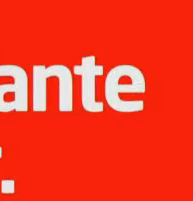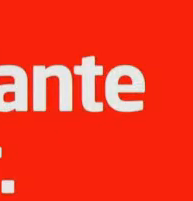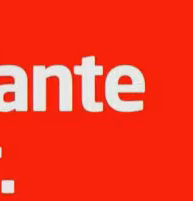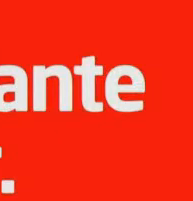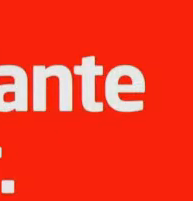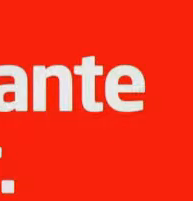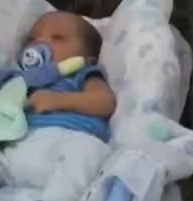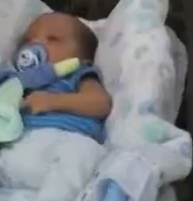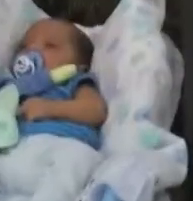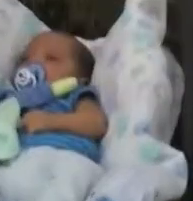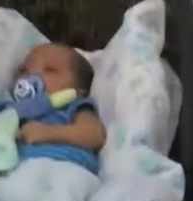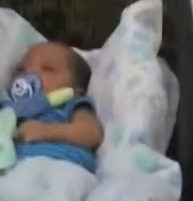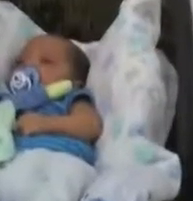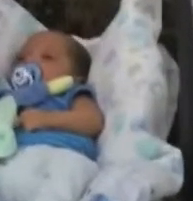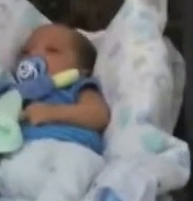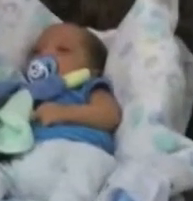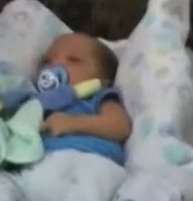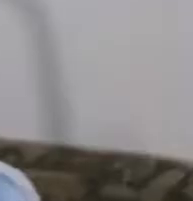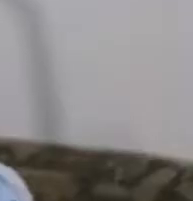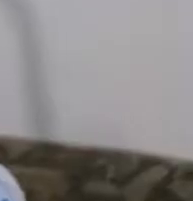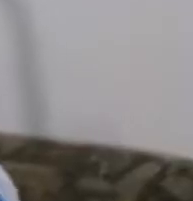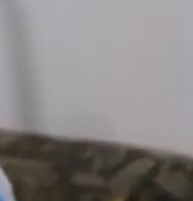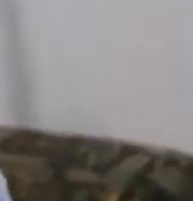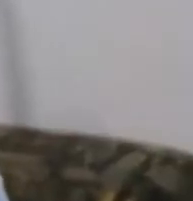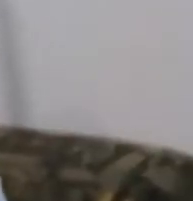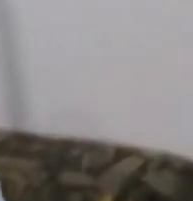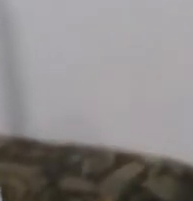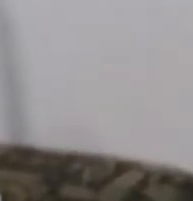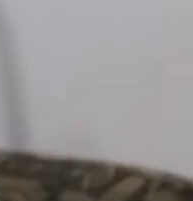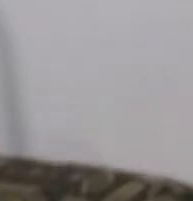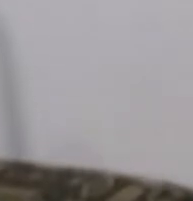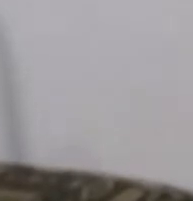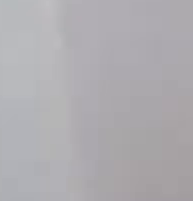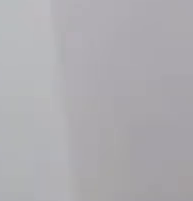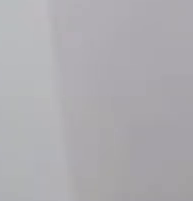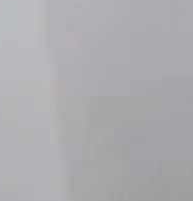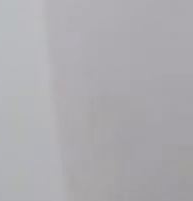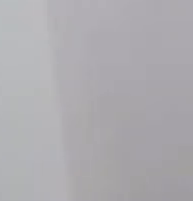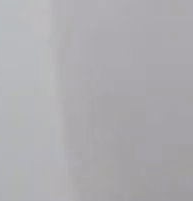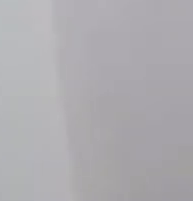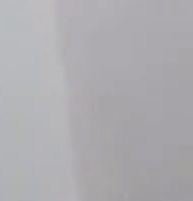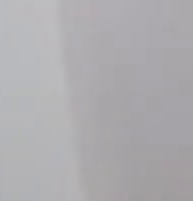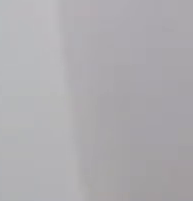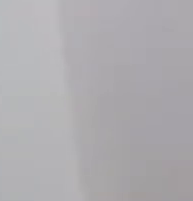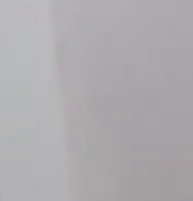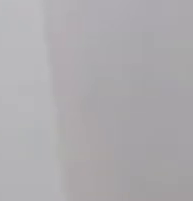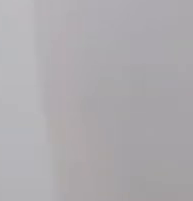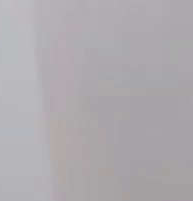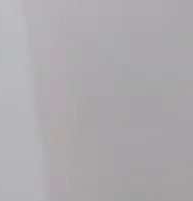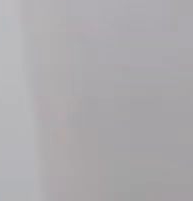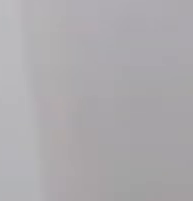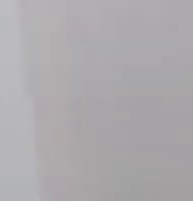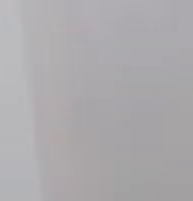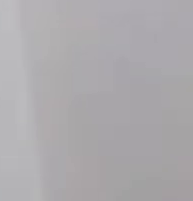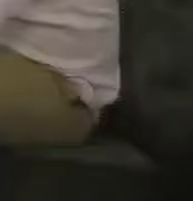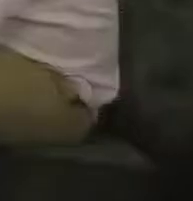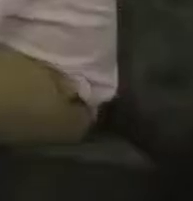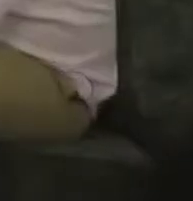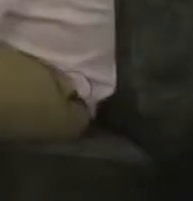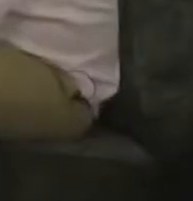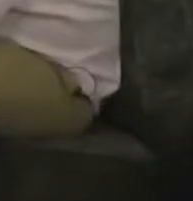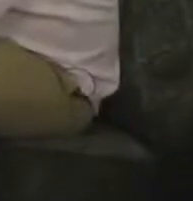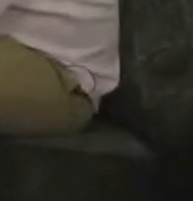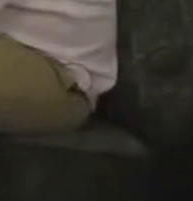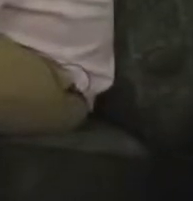já paga. Por isso que a senhora foi atendida em Blumenau. E bem rápido. Se você não fizesse essa lei aí, o que ia ser dele, né? Meu